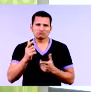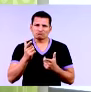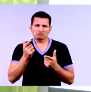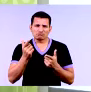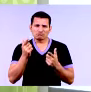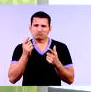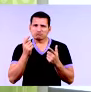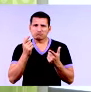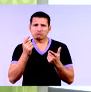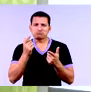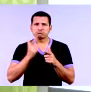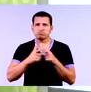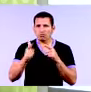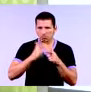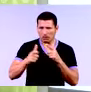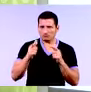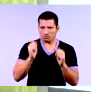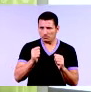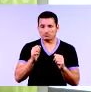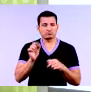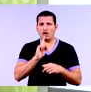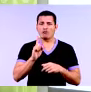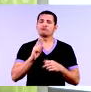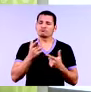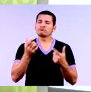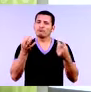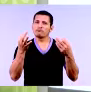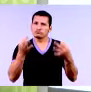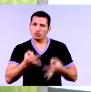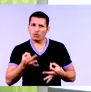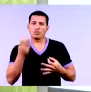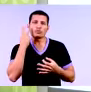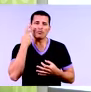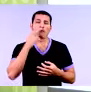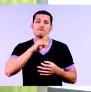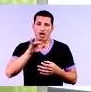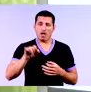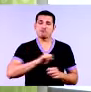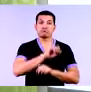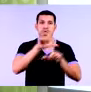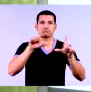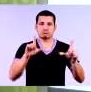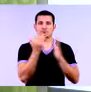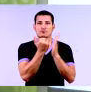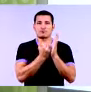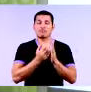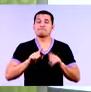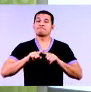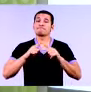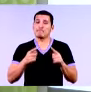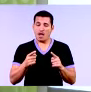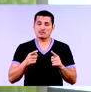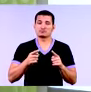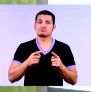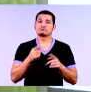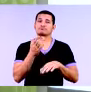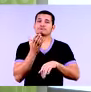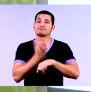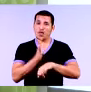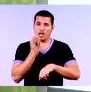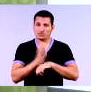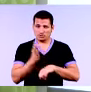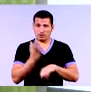funcionar. Você vai conseguir executar o programa sim, porém vai estar programando fora das melhores práticas de